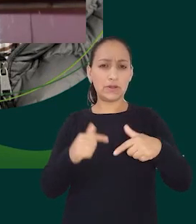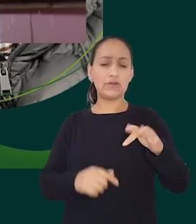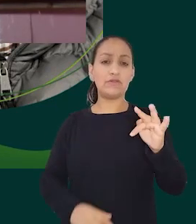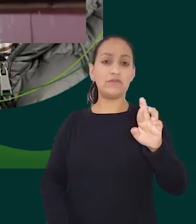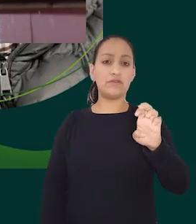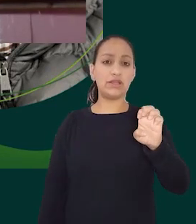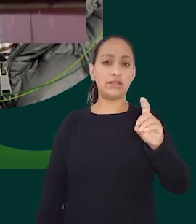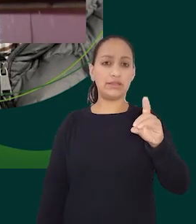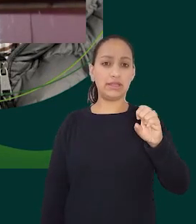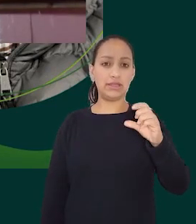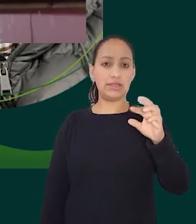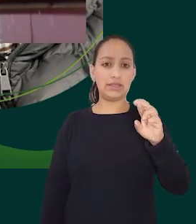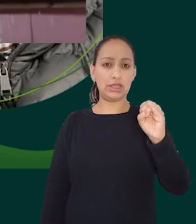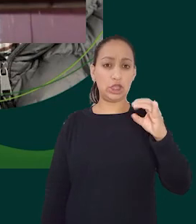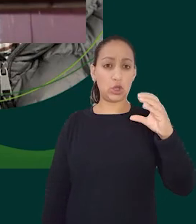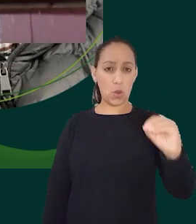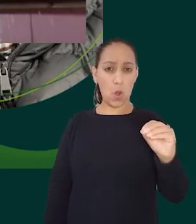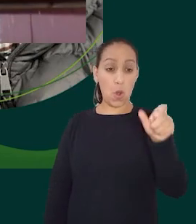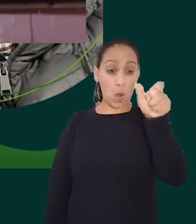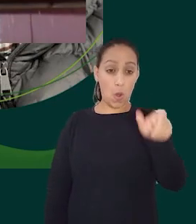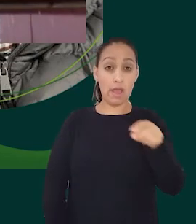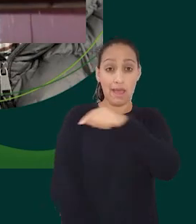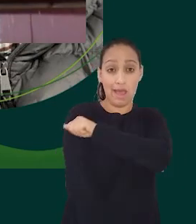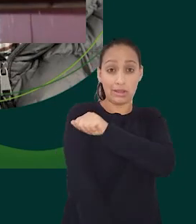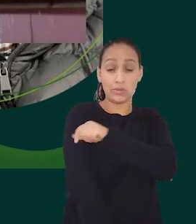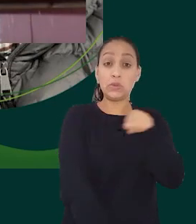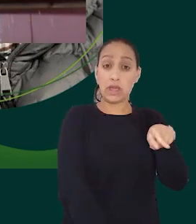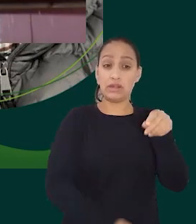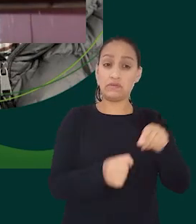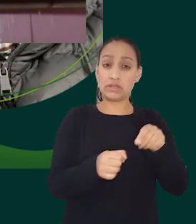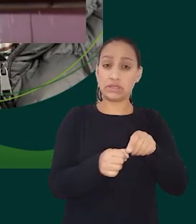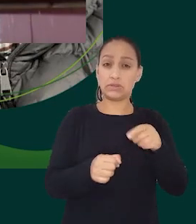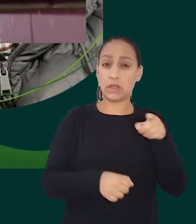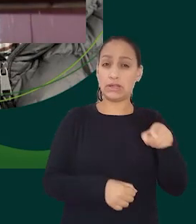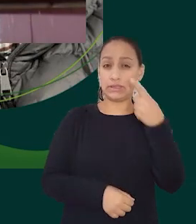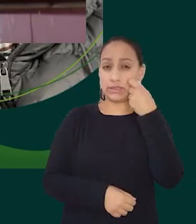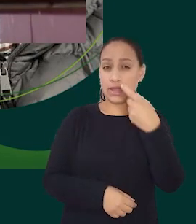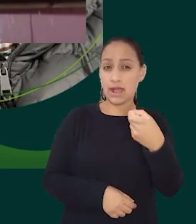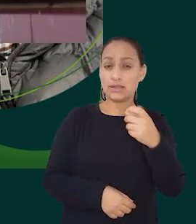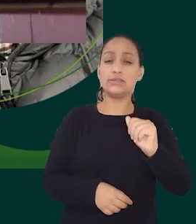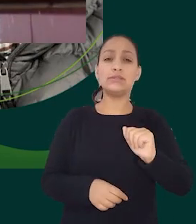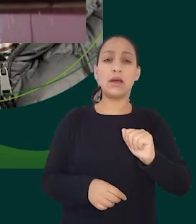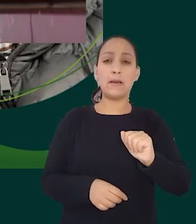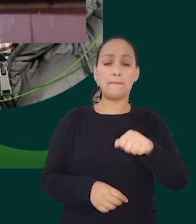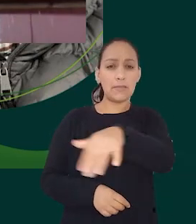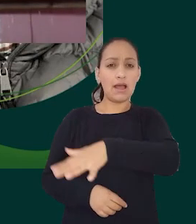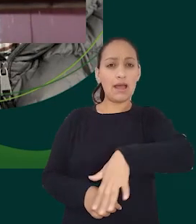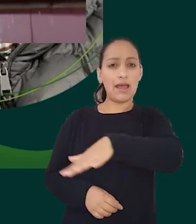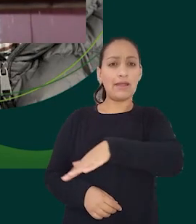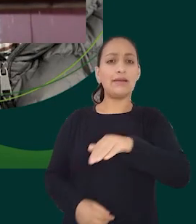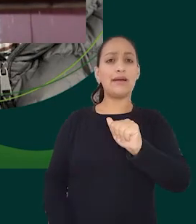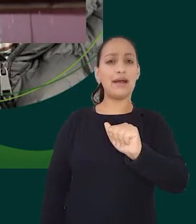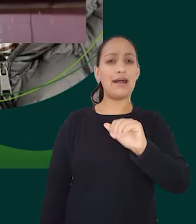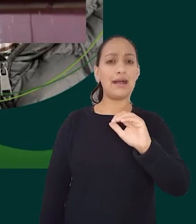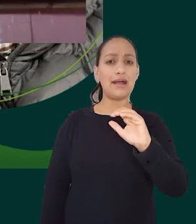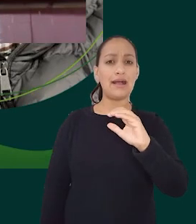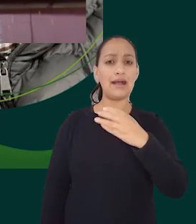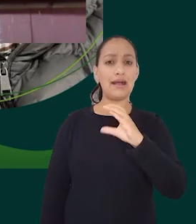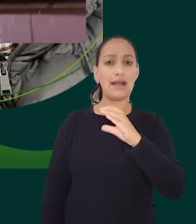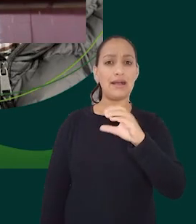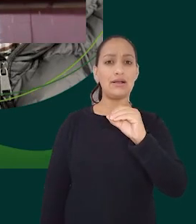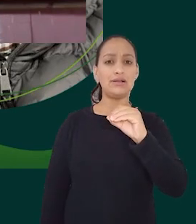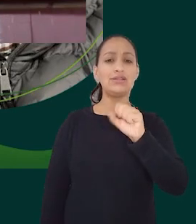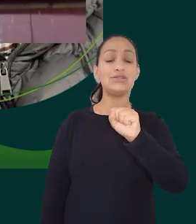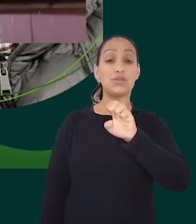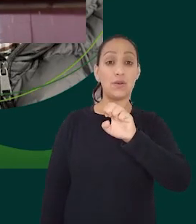Frederico Schmitz. O Frederico, ele se interessa pelo mercado de ações, por exemplo, mercado financeiro, e